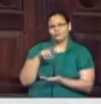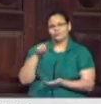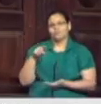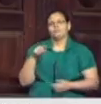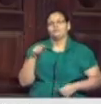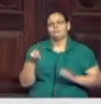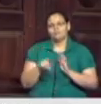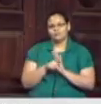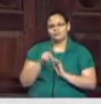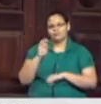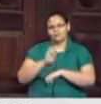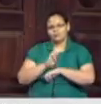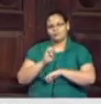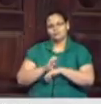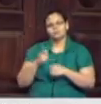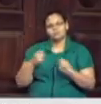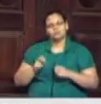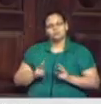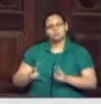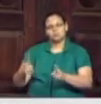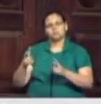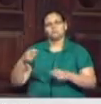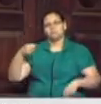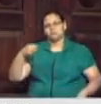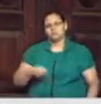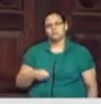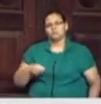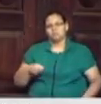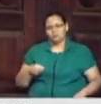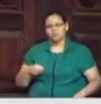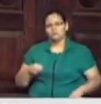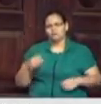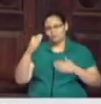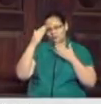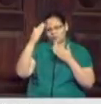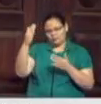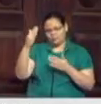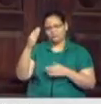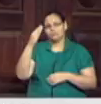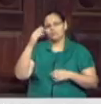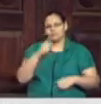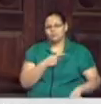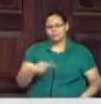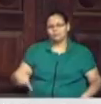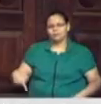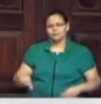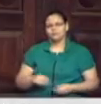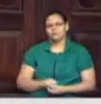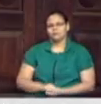fazendo de maneira muito firme, objetiva e competente neste último biênio. Muito obrigado, senhor presidente.